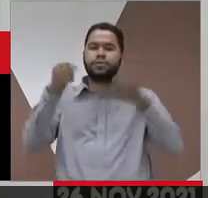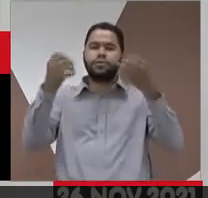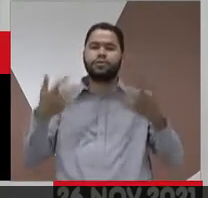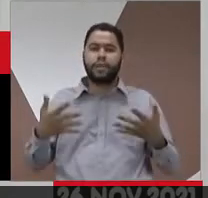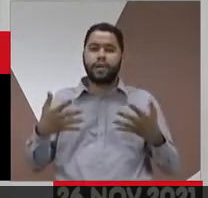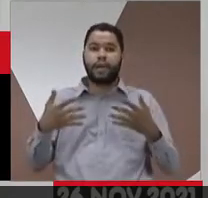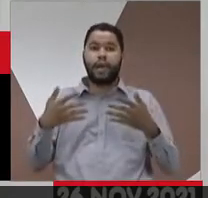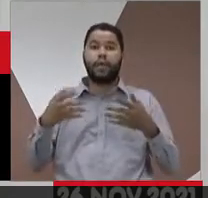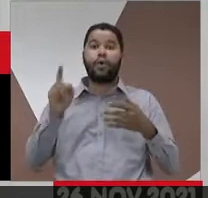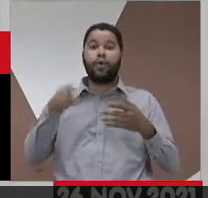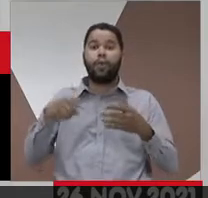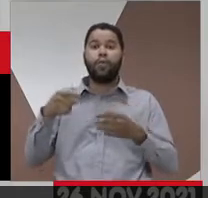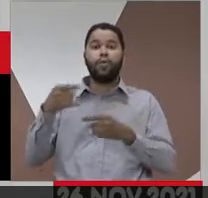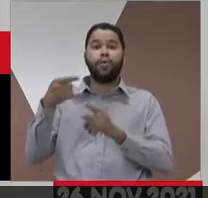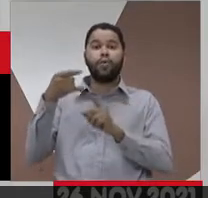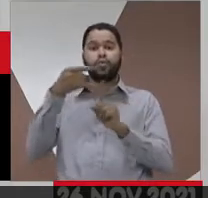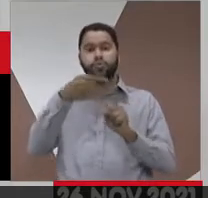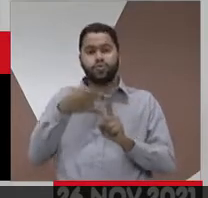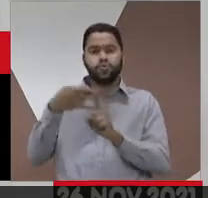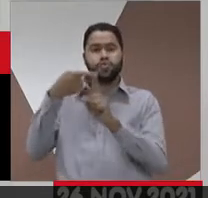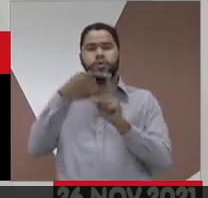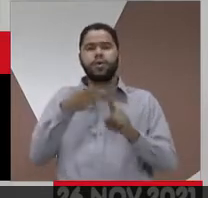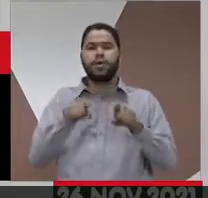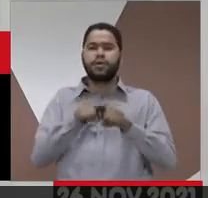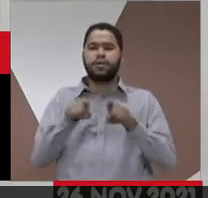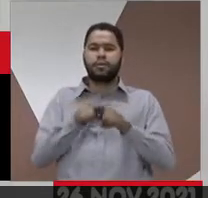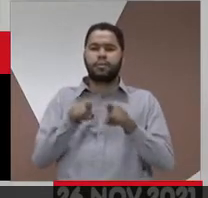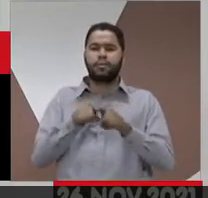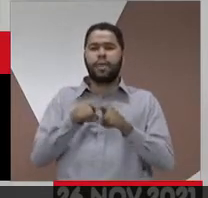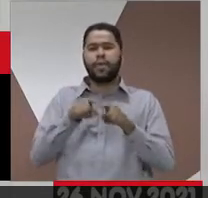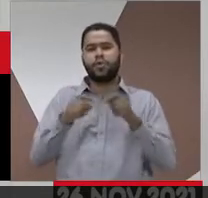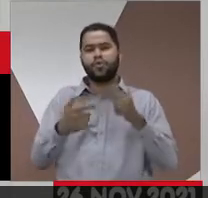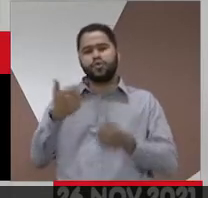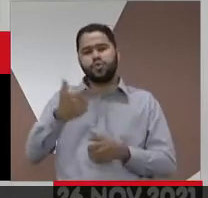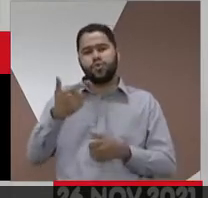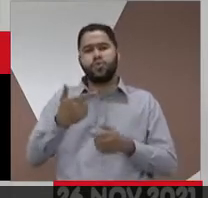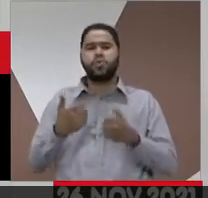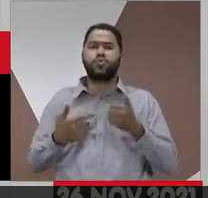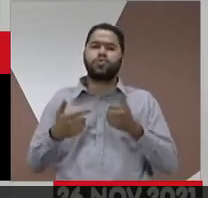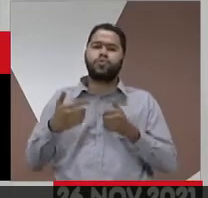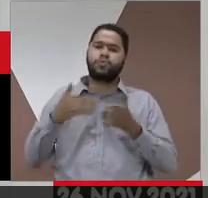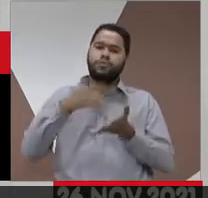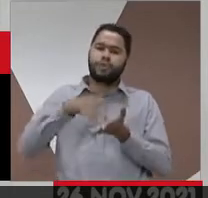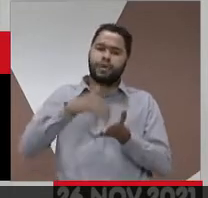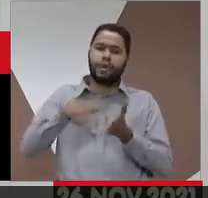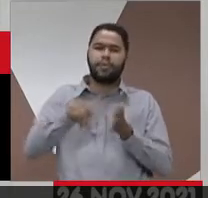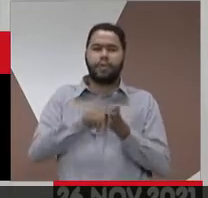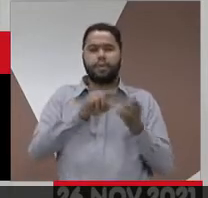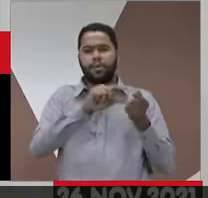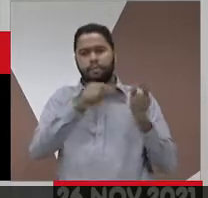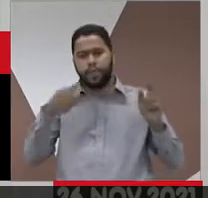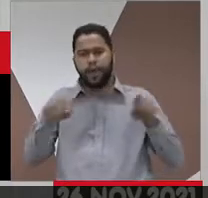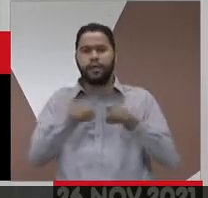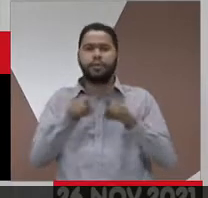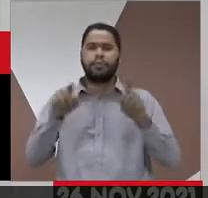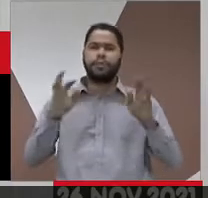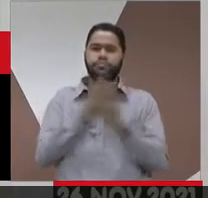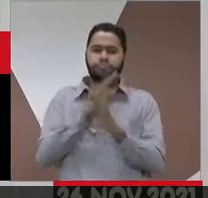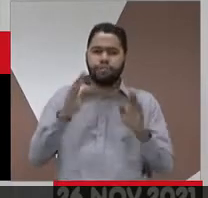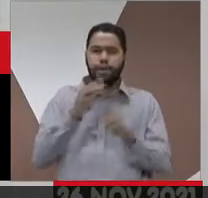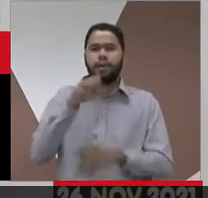Zoom, o subsecretário de Obras e Infraestrutura da Secretaria de Estado de Infraestrutura e Mobilidade,